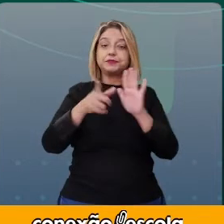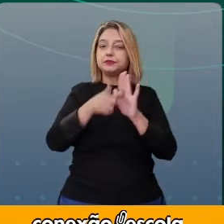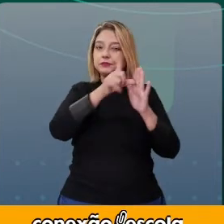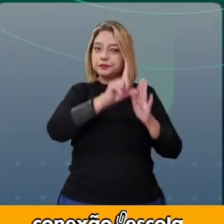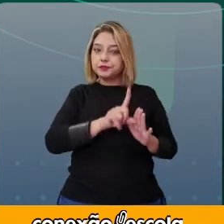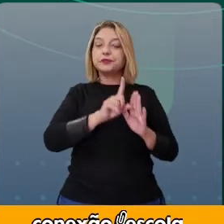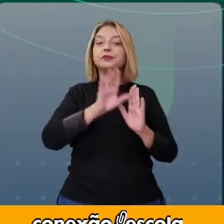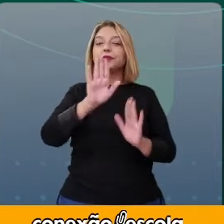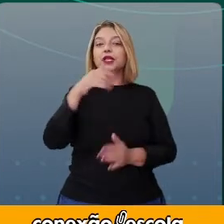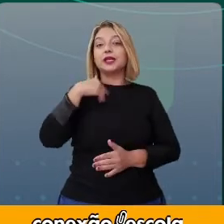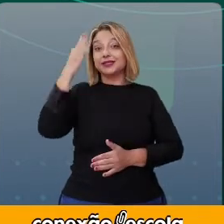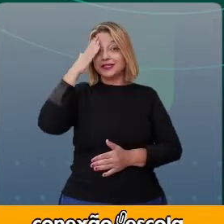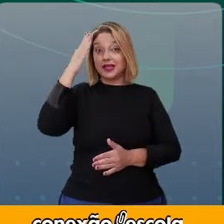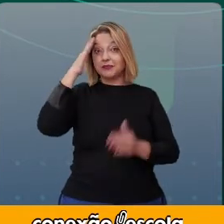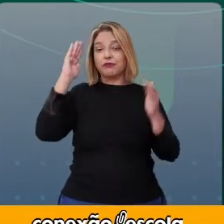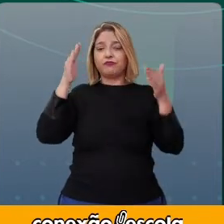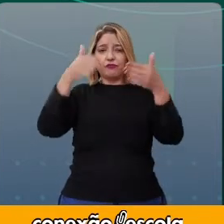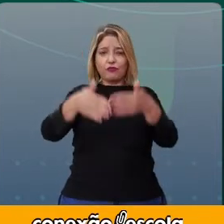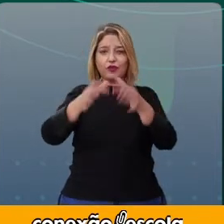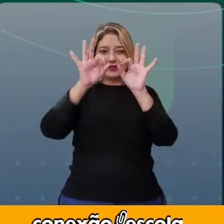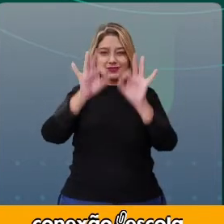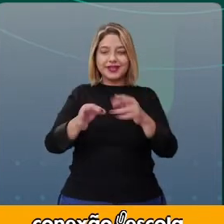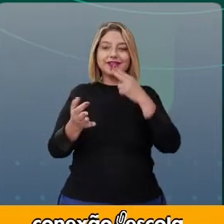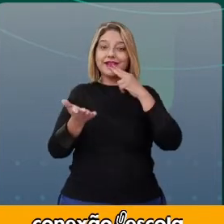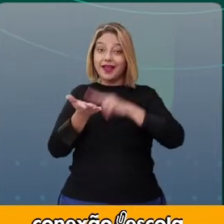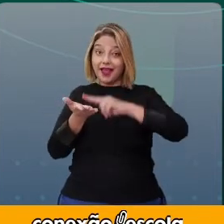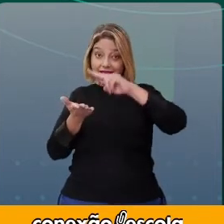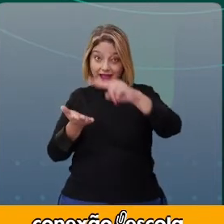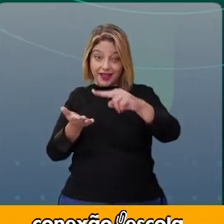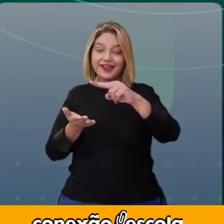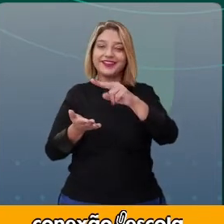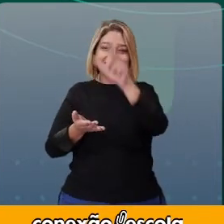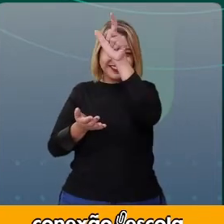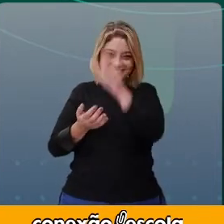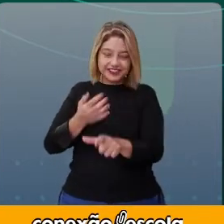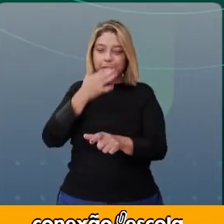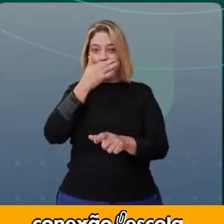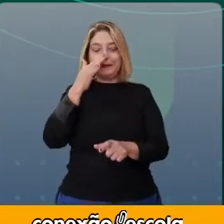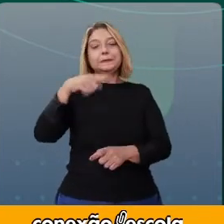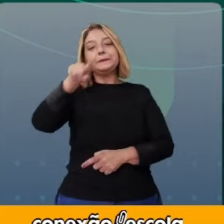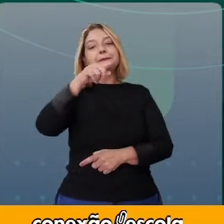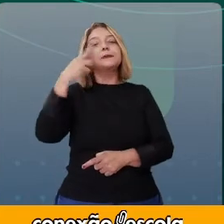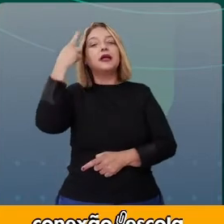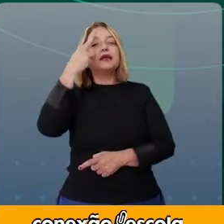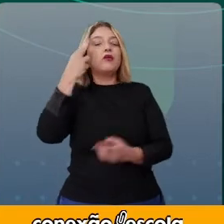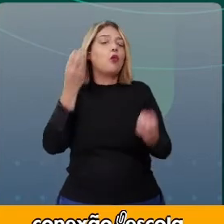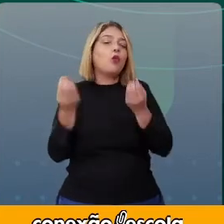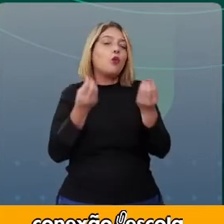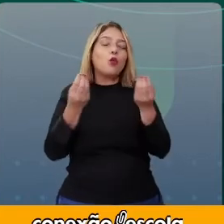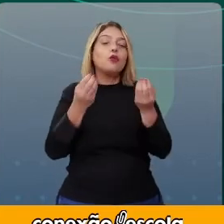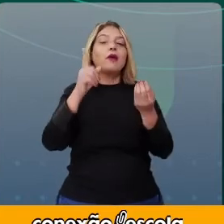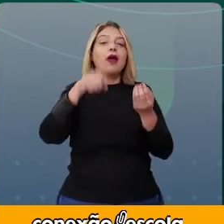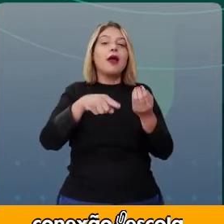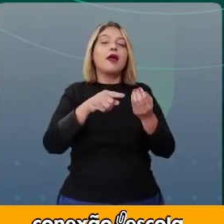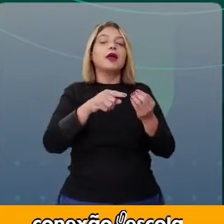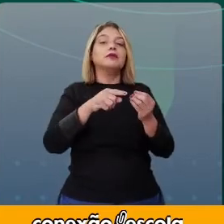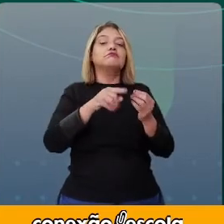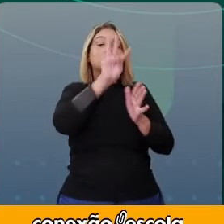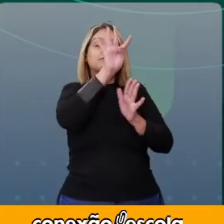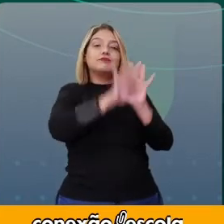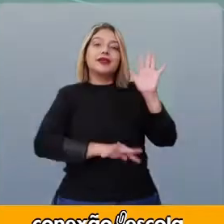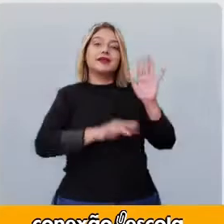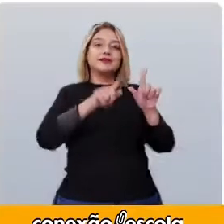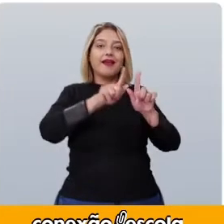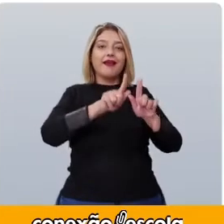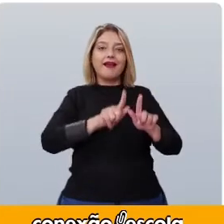lá no cerne da carta de leitor, vamos refletir um pouquinho sobre os gêneros gráficos na construção de um texto. Leiam